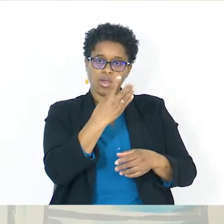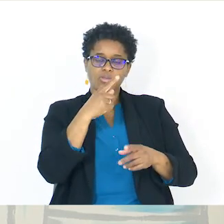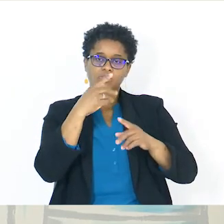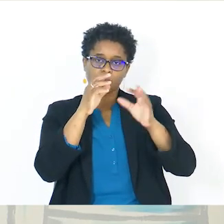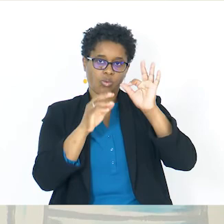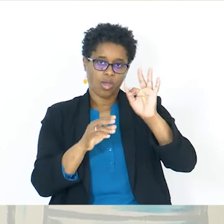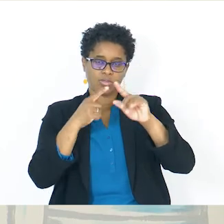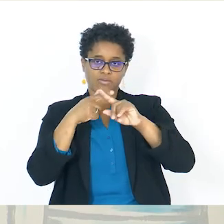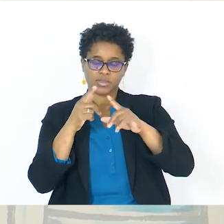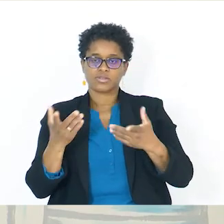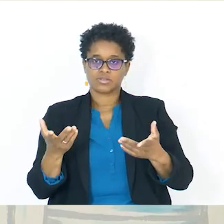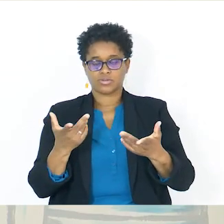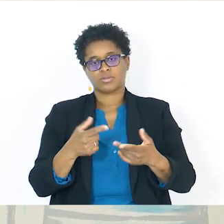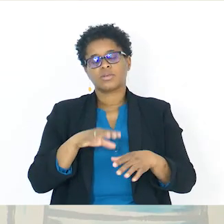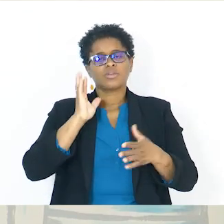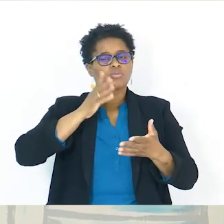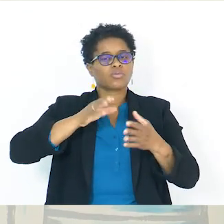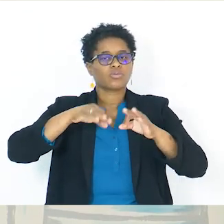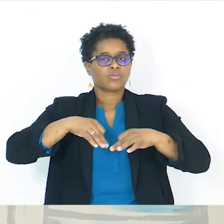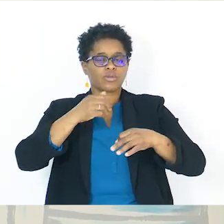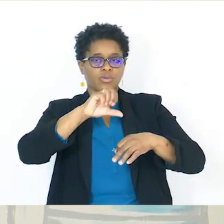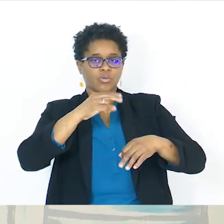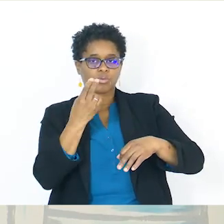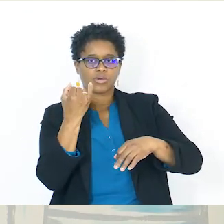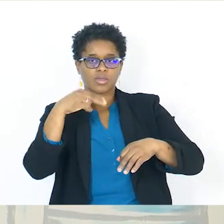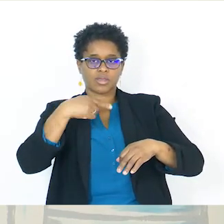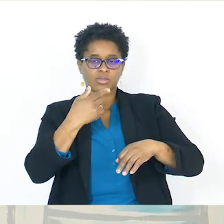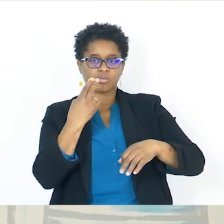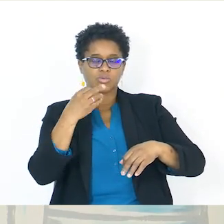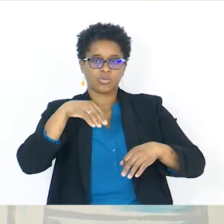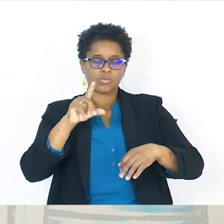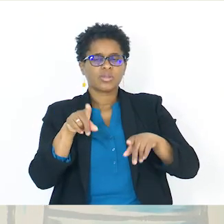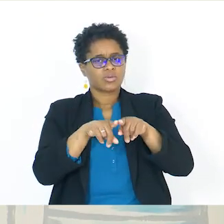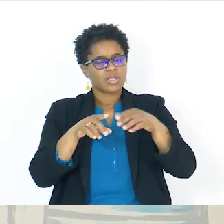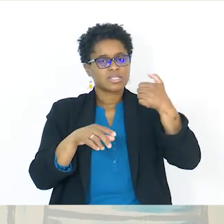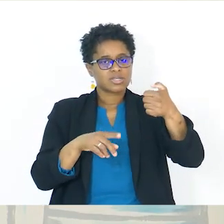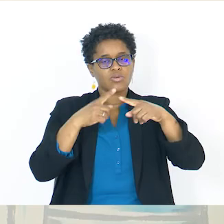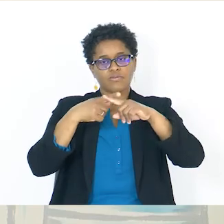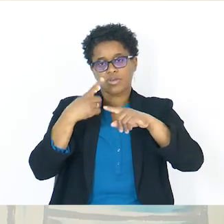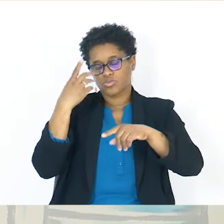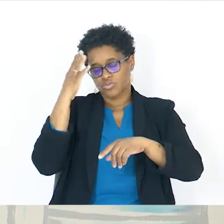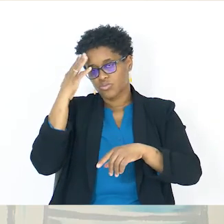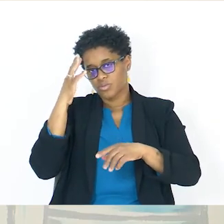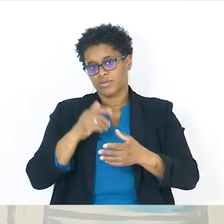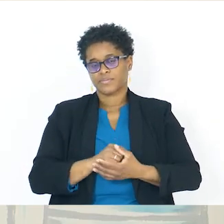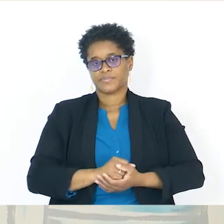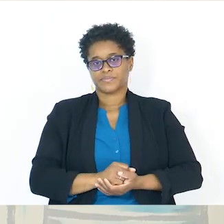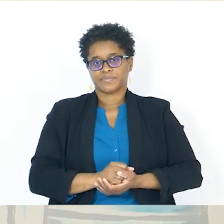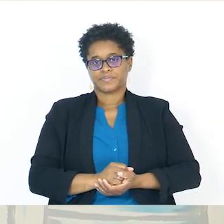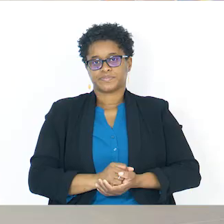4 vezes. E por último, o quíntuplo, que significa 5 vezes o número.